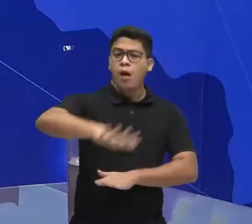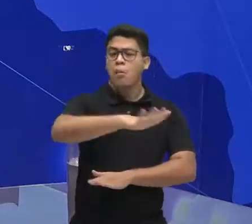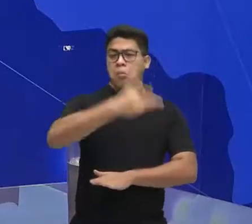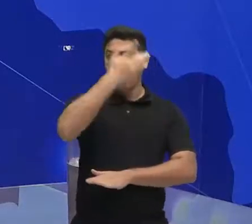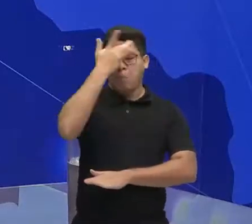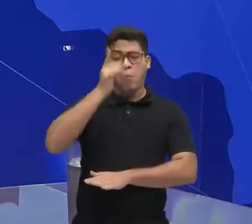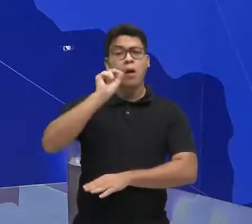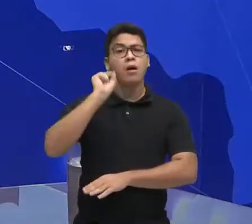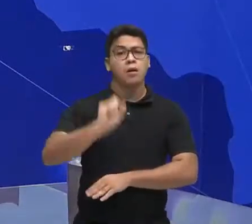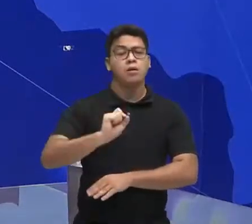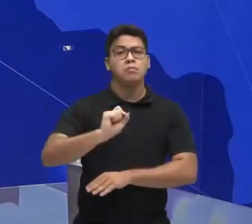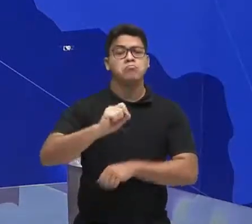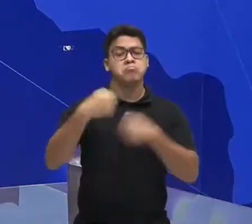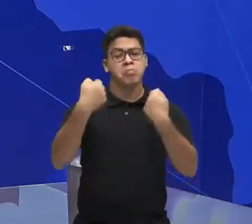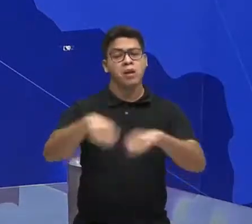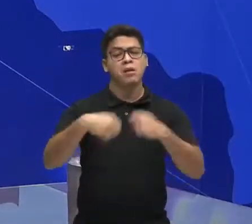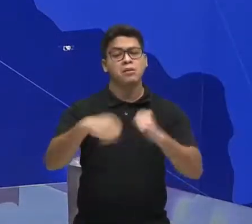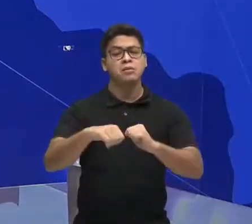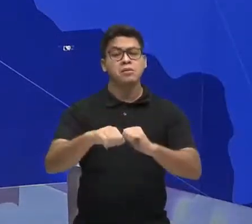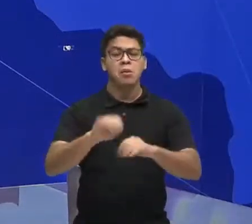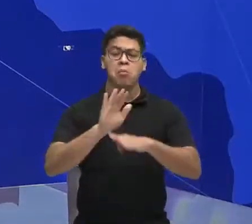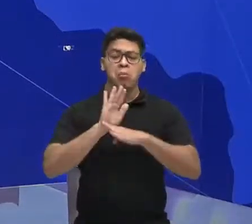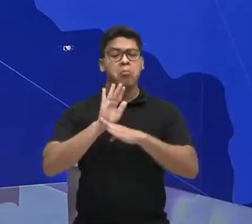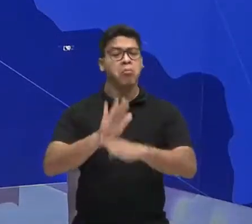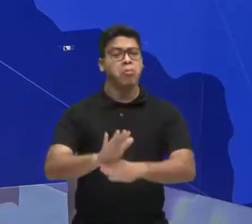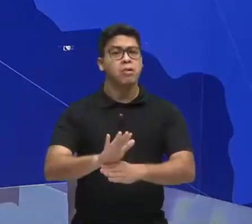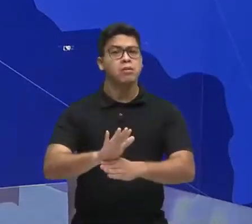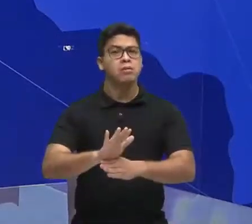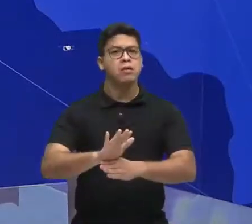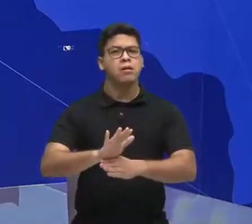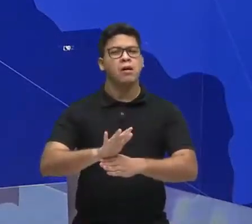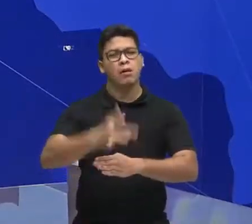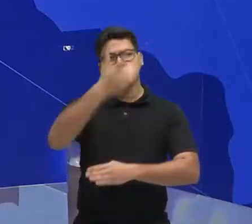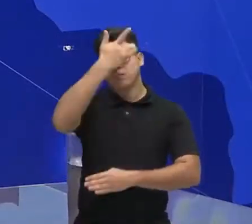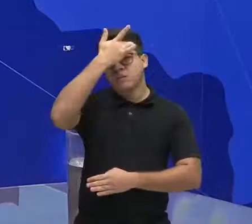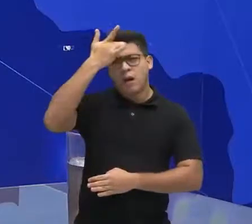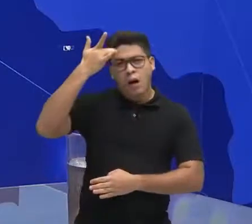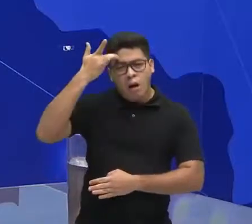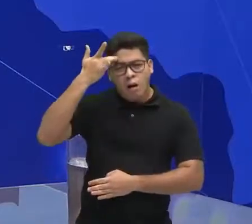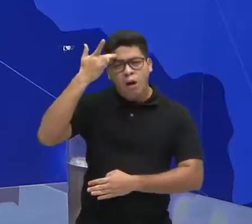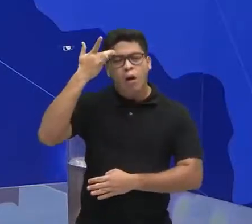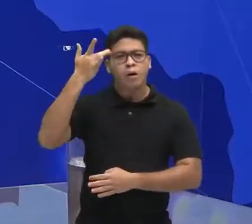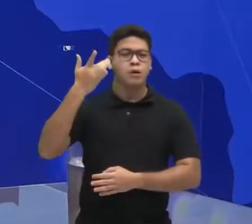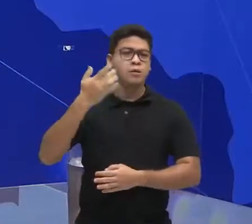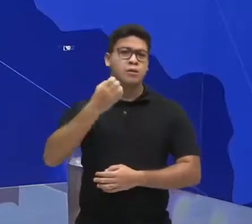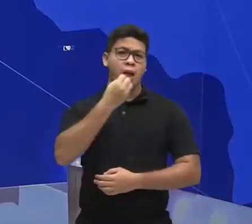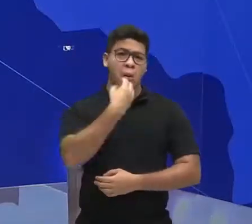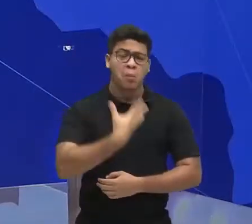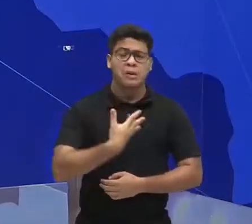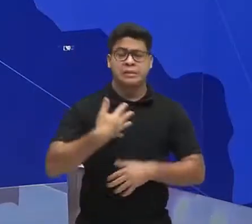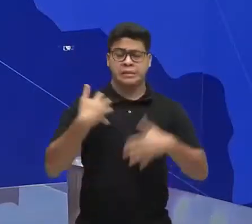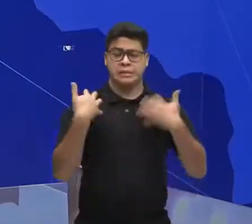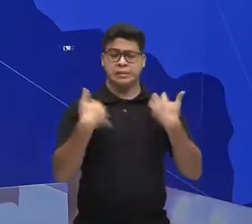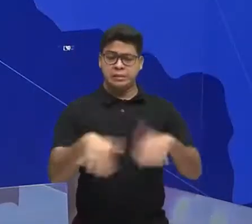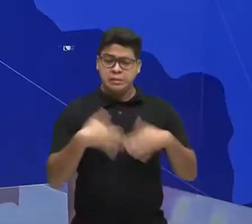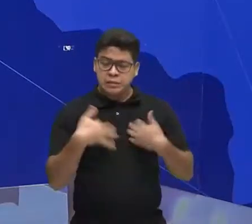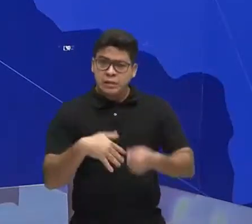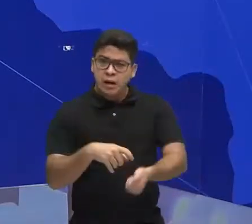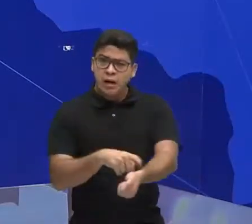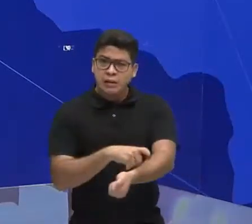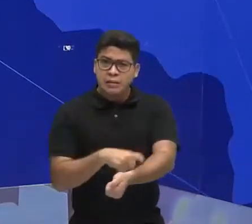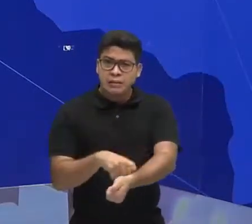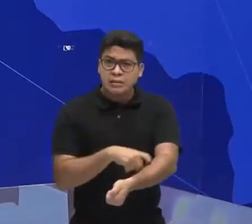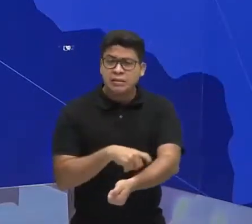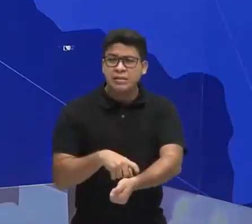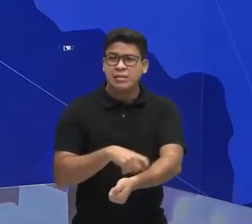de trazer esse apoio. É um dos canais de atendimento. Então, se você está muito aflito, está com o que a gente chama